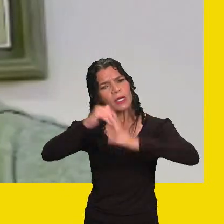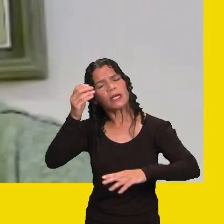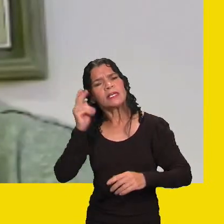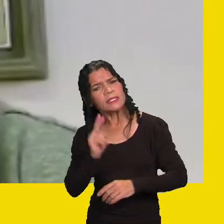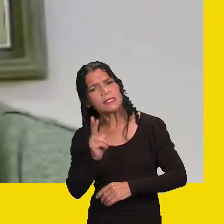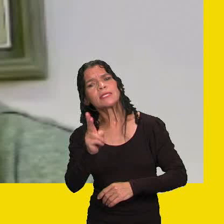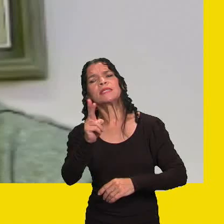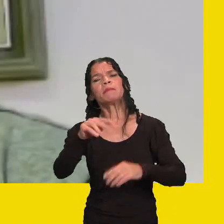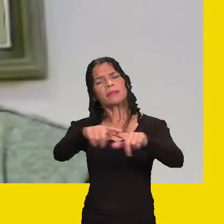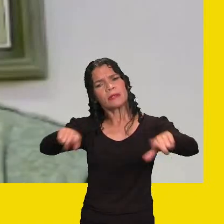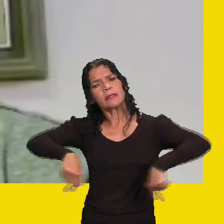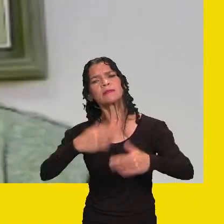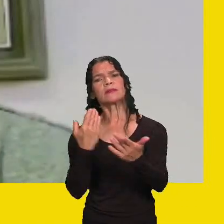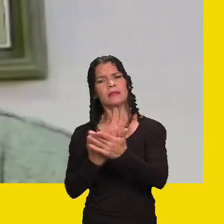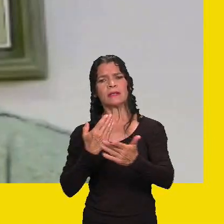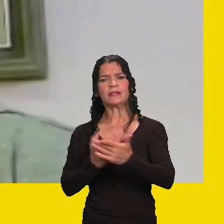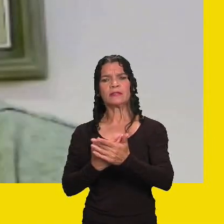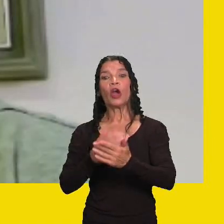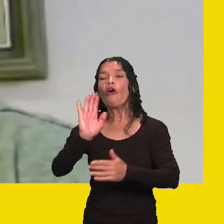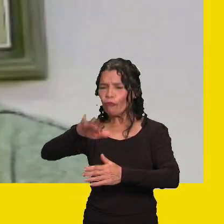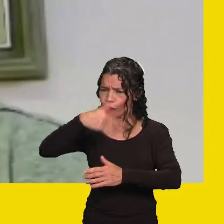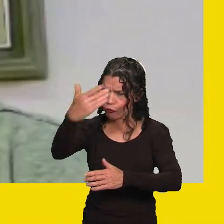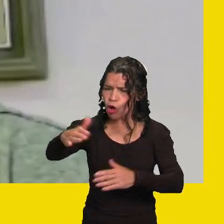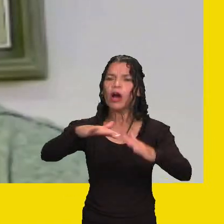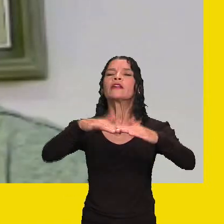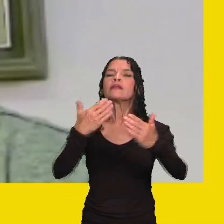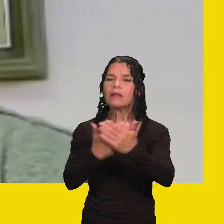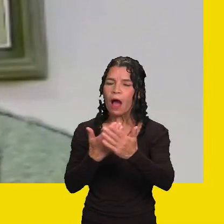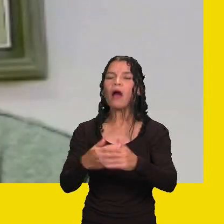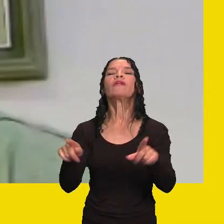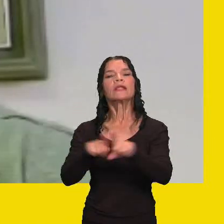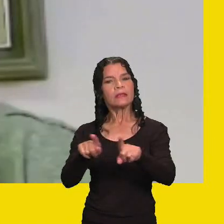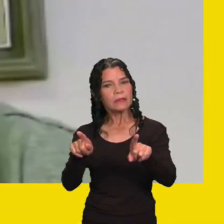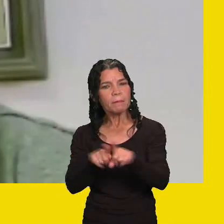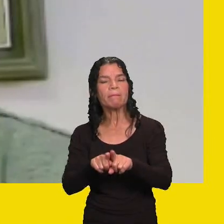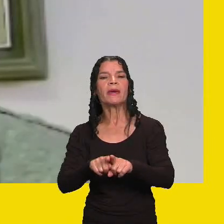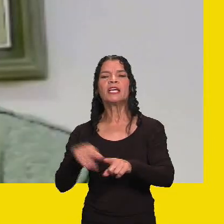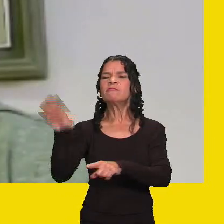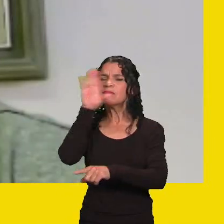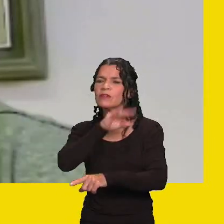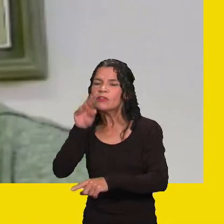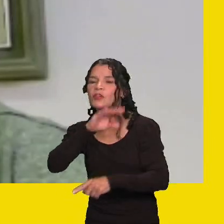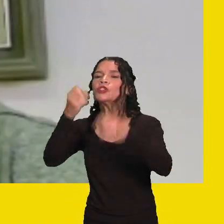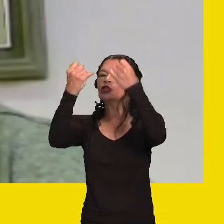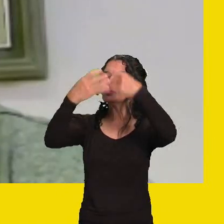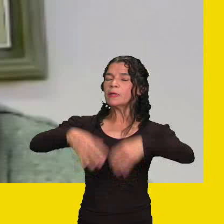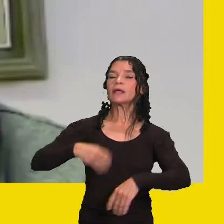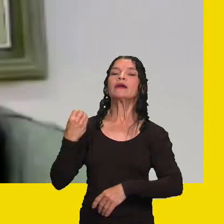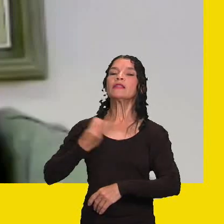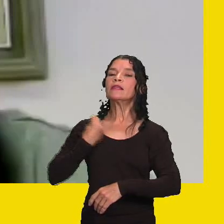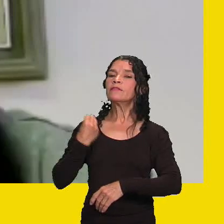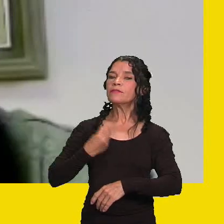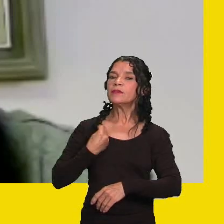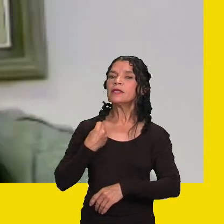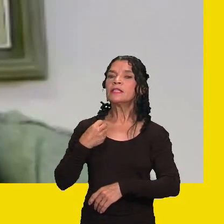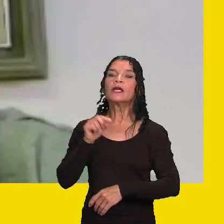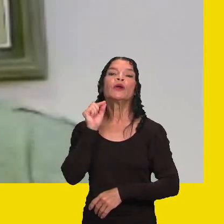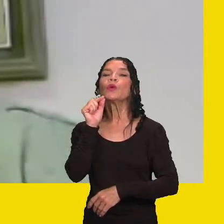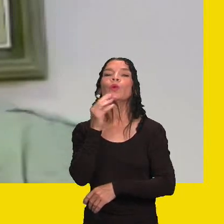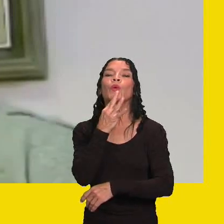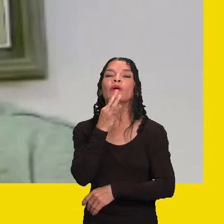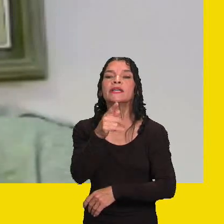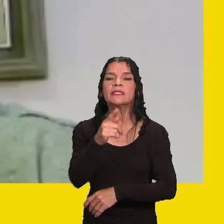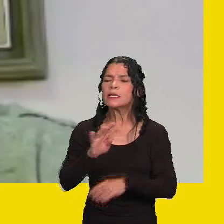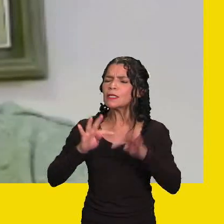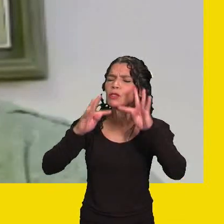das nossas salas de aula, fora das nossas salas de aula, nas nossas falas e nas nossas vivências, reconhecendo que todos